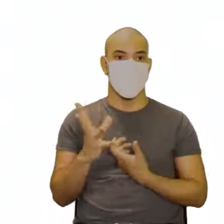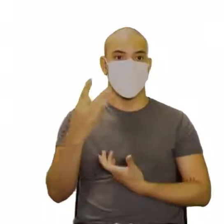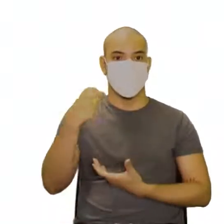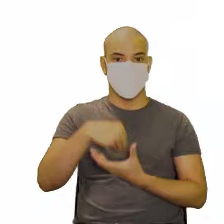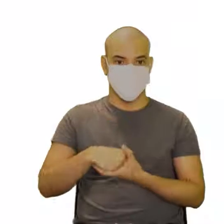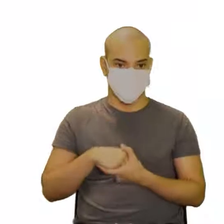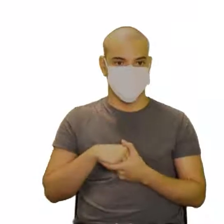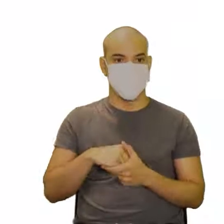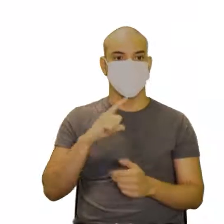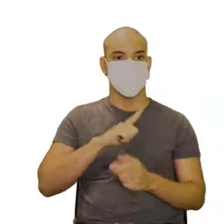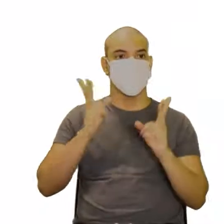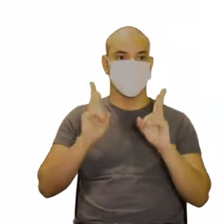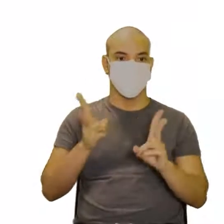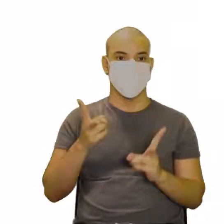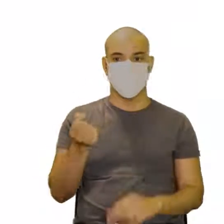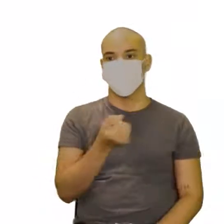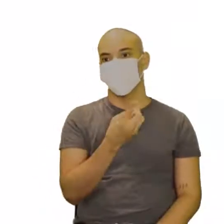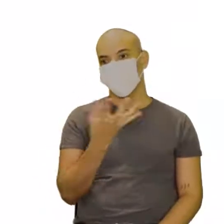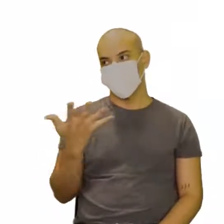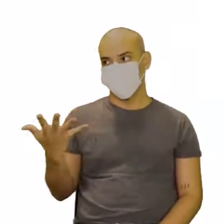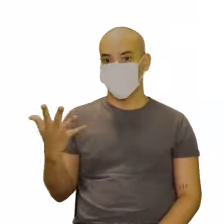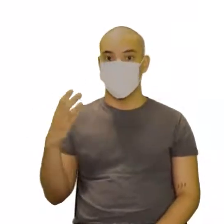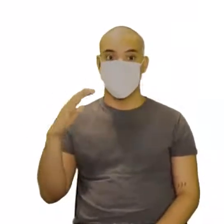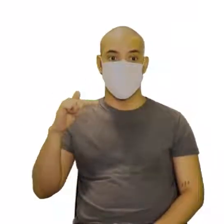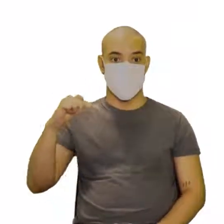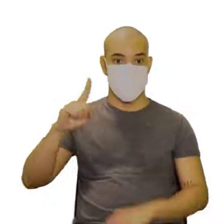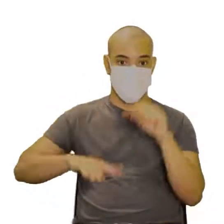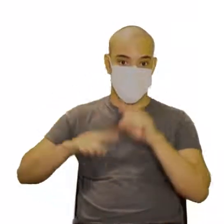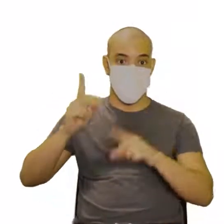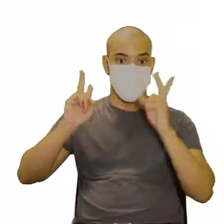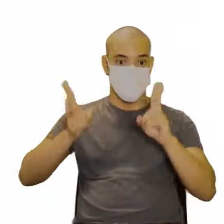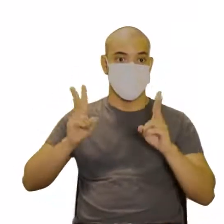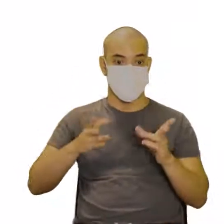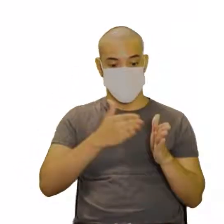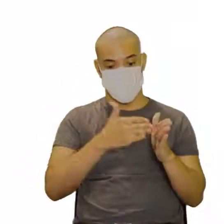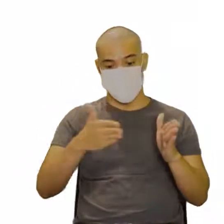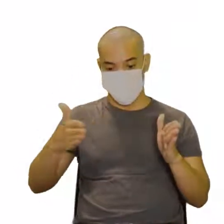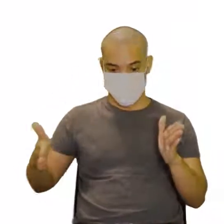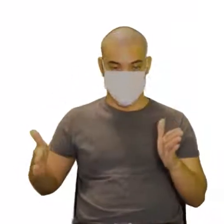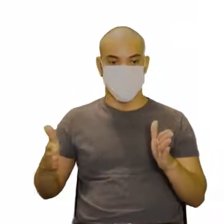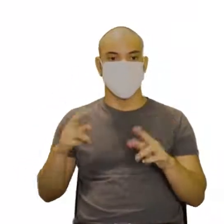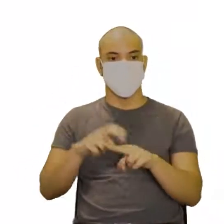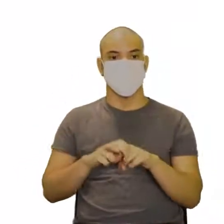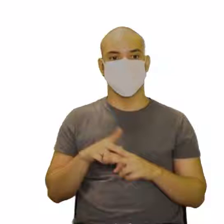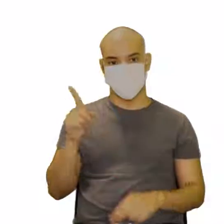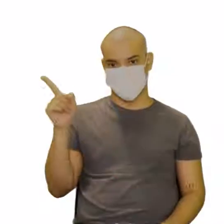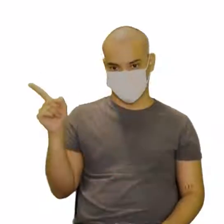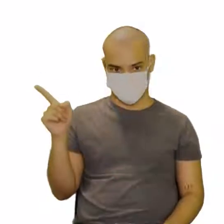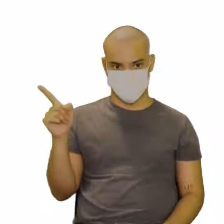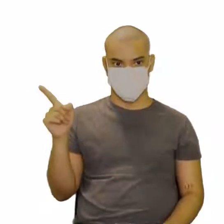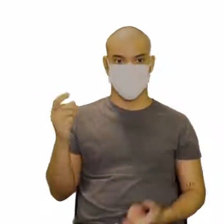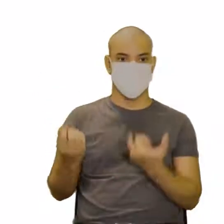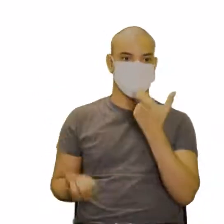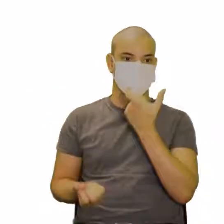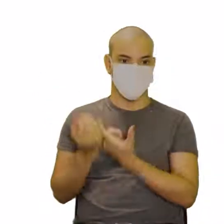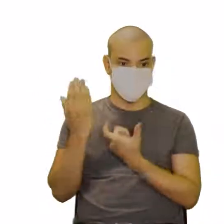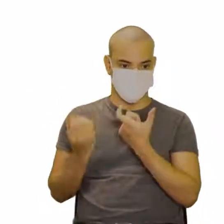série carregam-se com a mesma quantidade de carga, porque está em série, tá bom? Então tá ali a